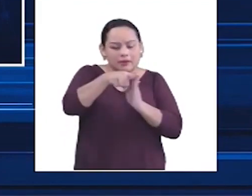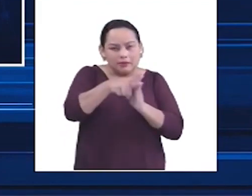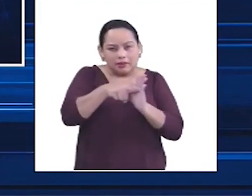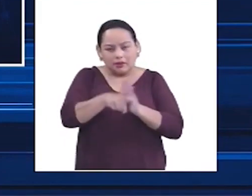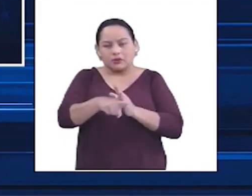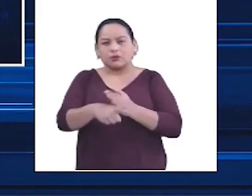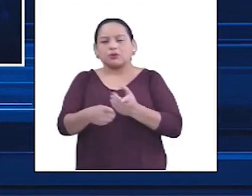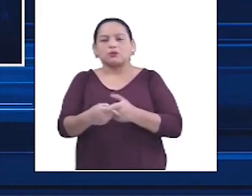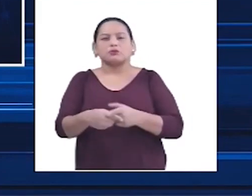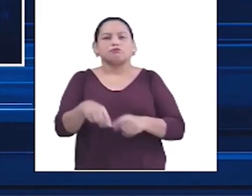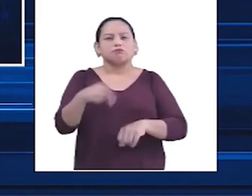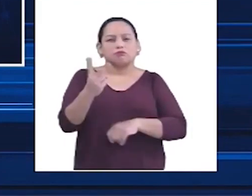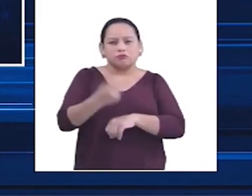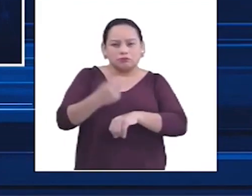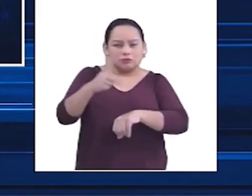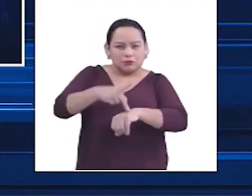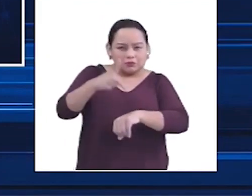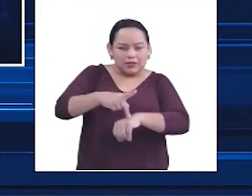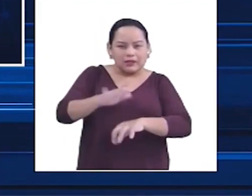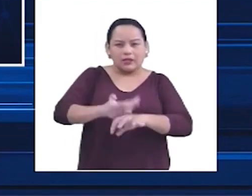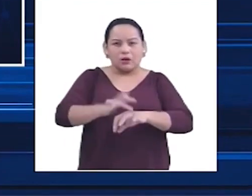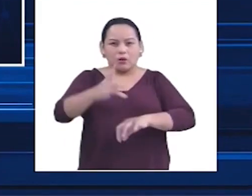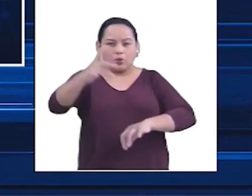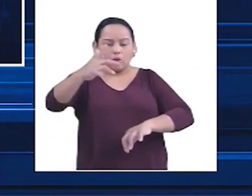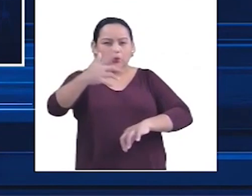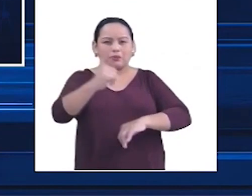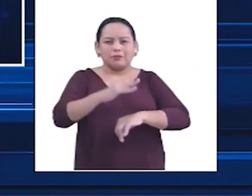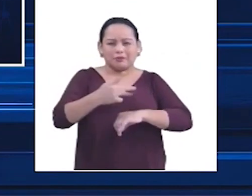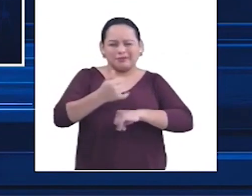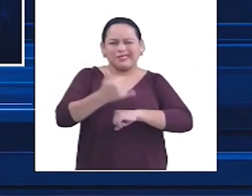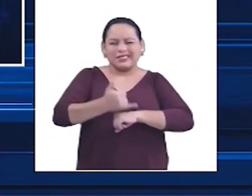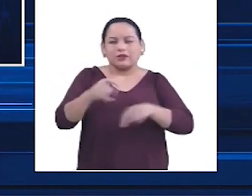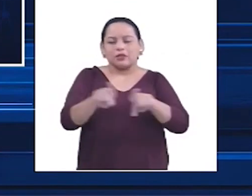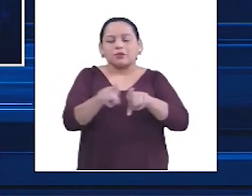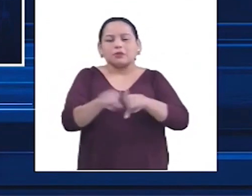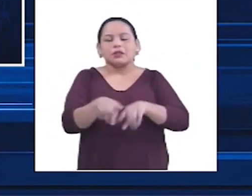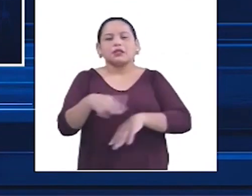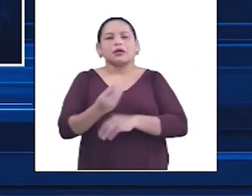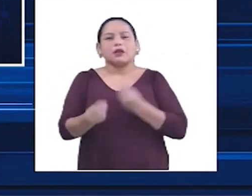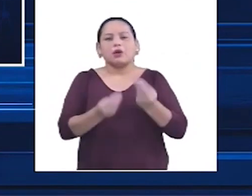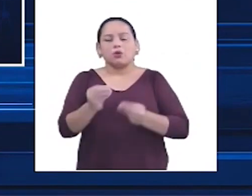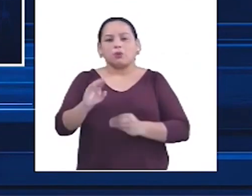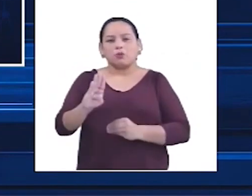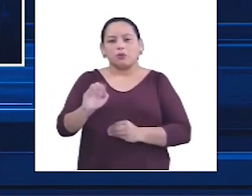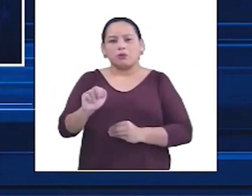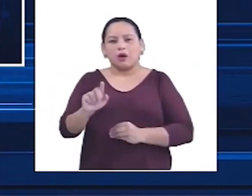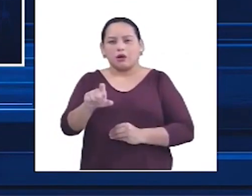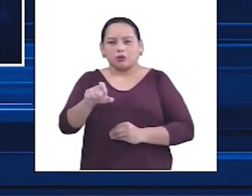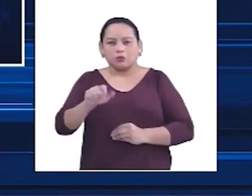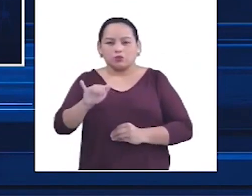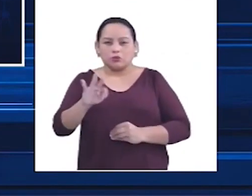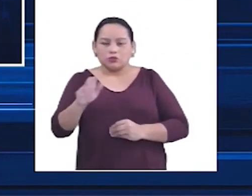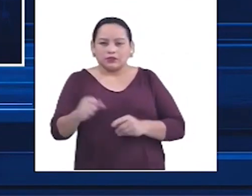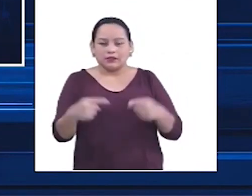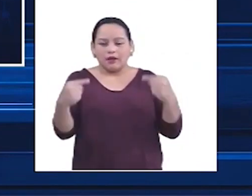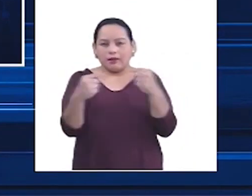de bauxita e ouro, né? Mineração desses dois minerais aí. É relacionado, então, aí à extração